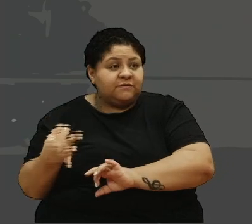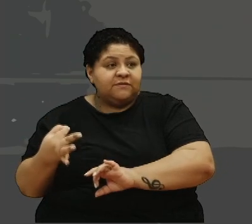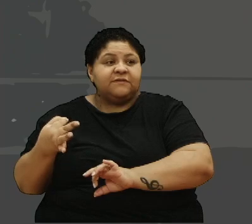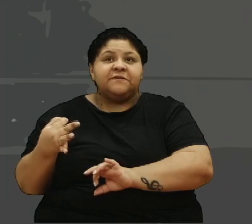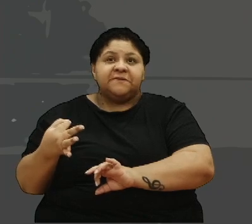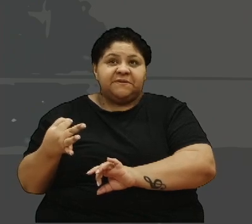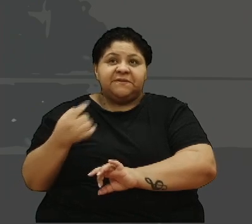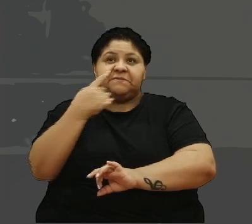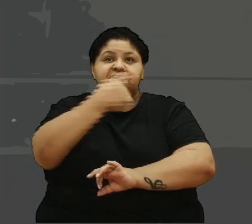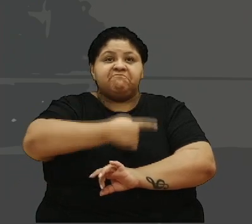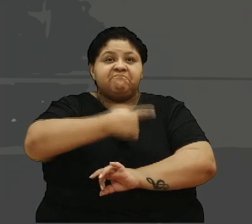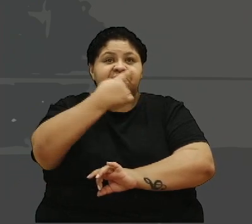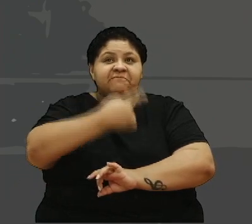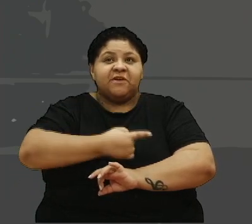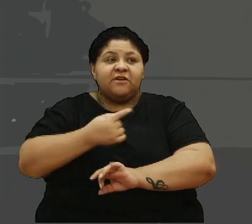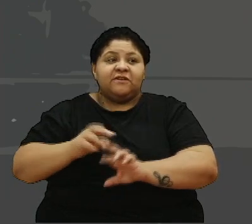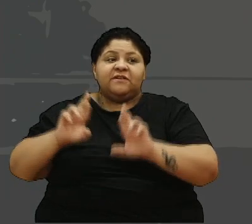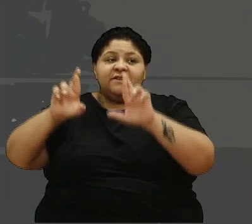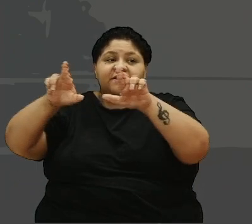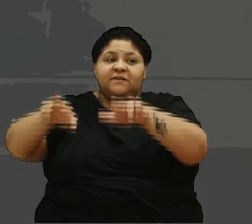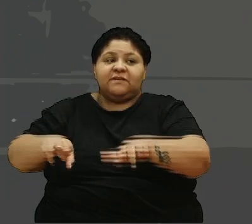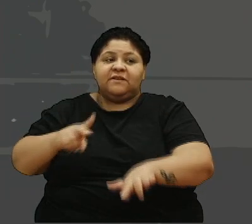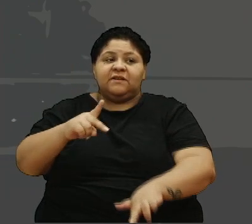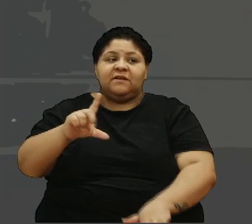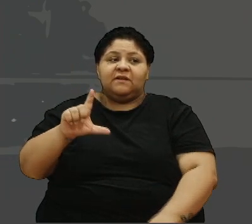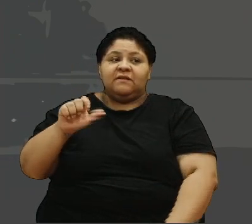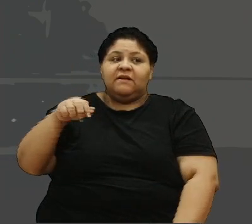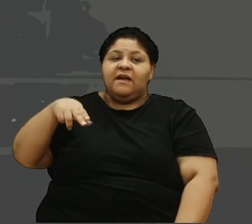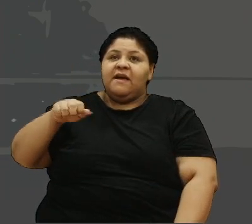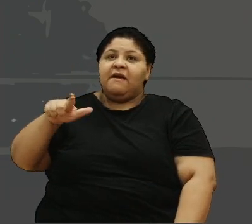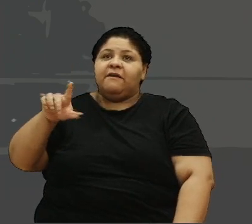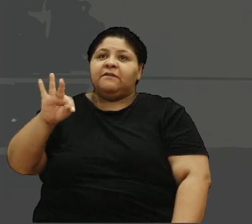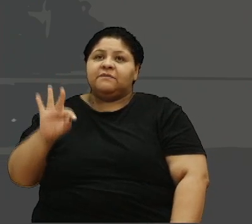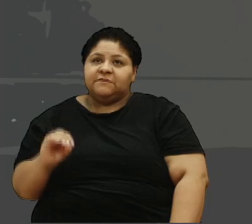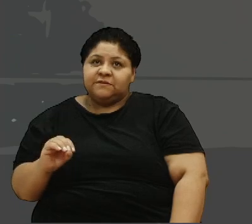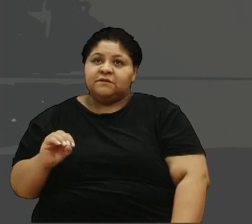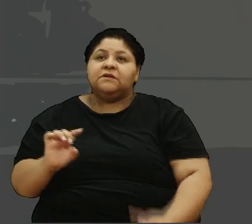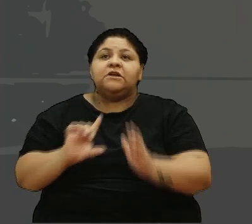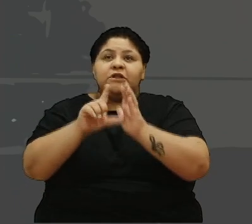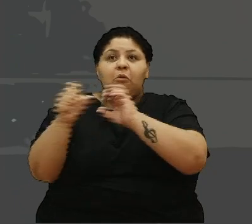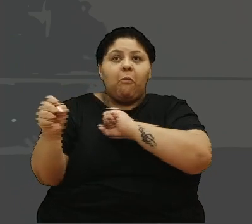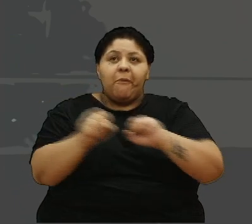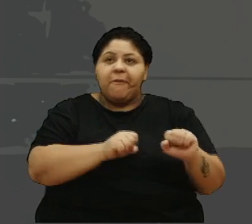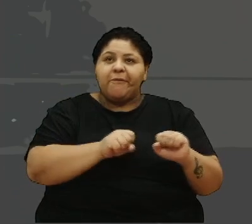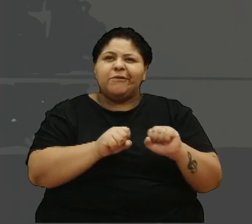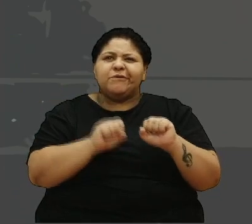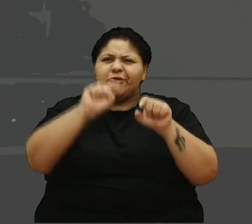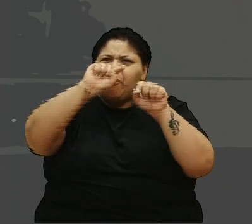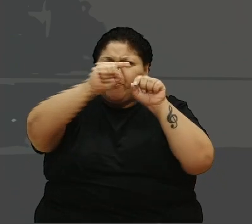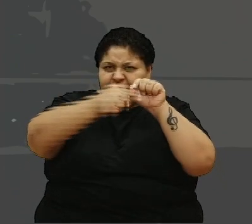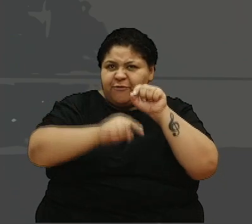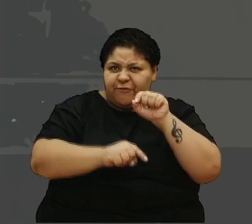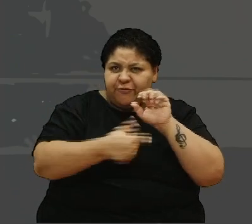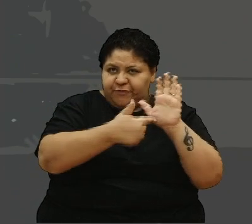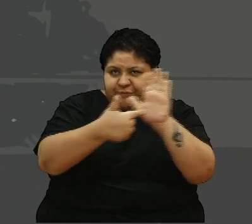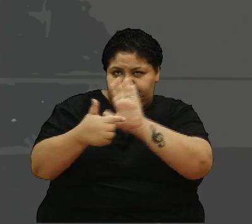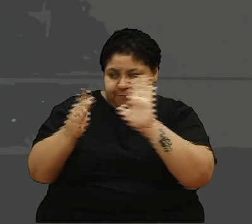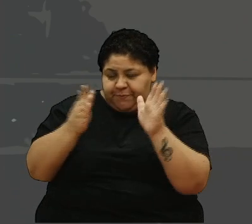Isso aqui deve ser região Planalto, tá? Região Planalto. Depois a gente pode até dar os créditos